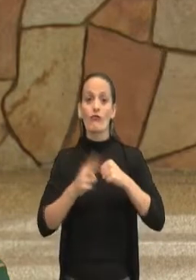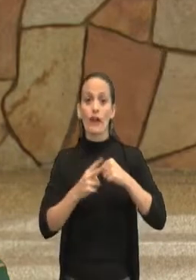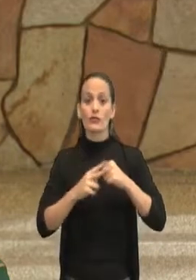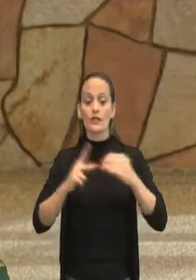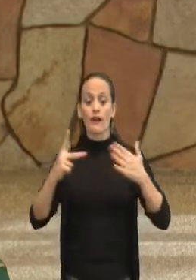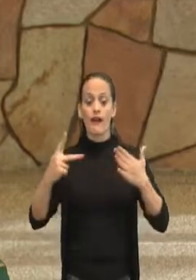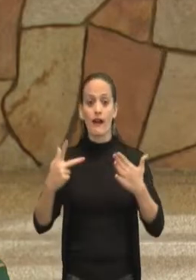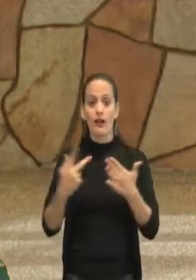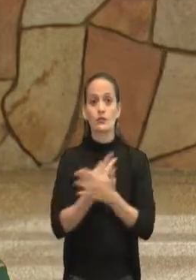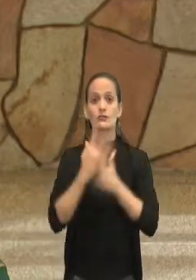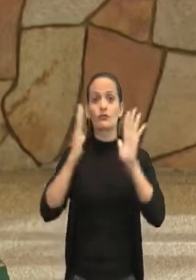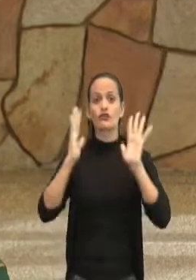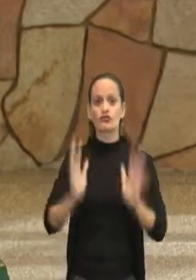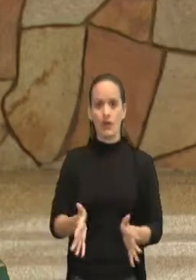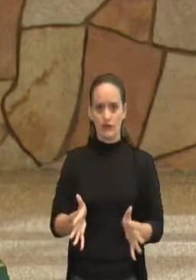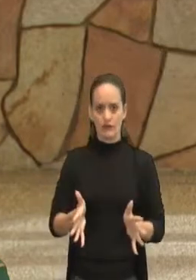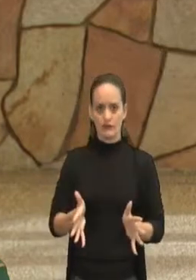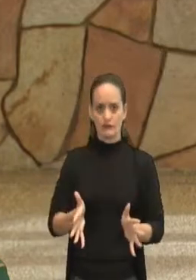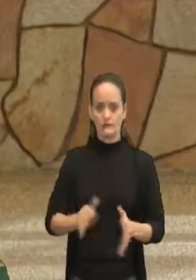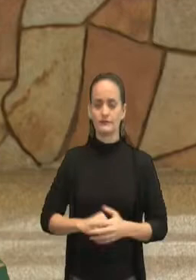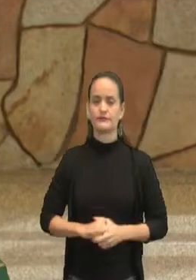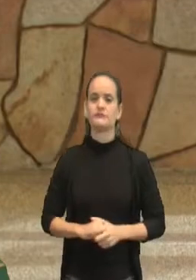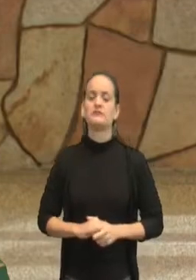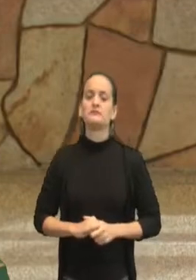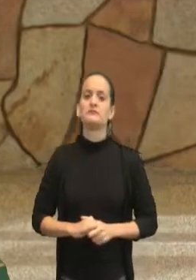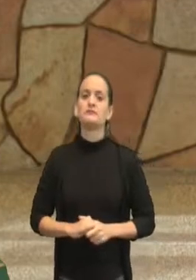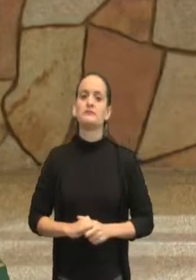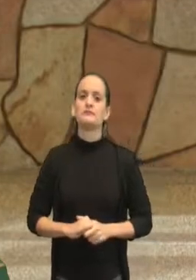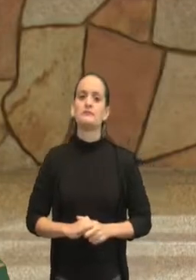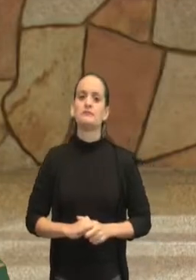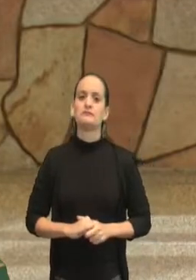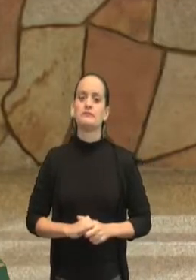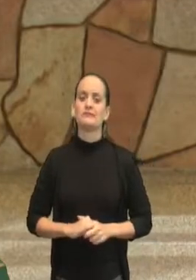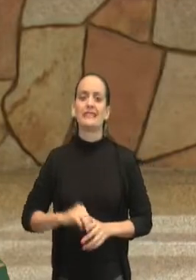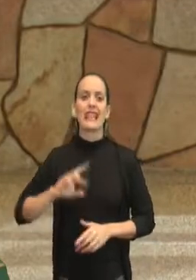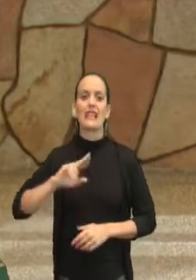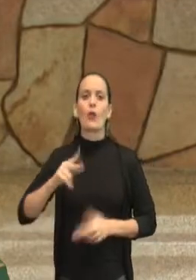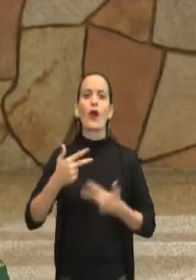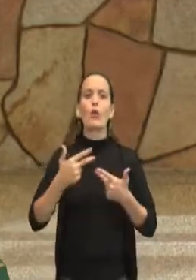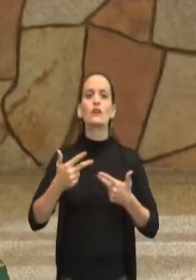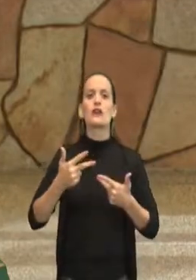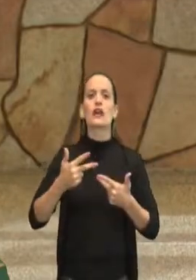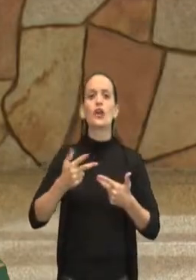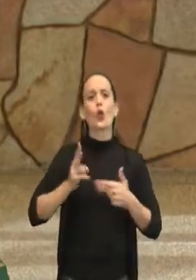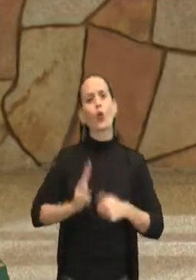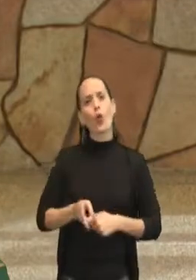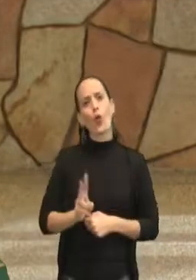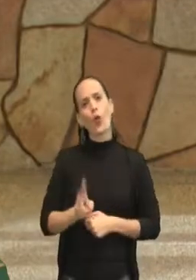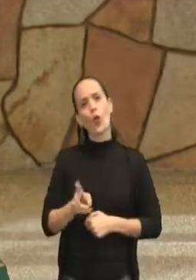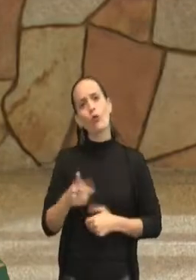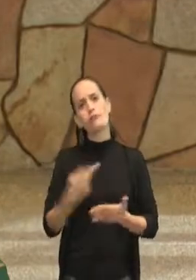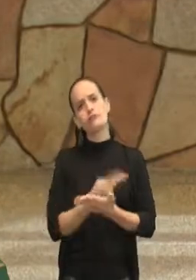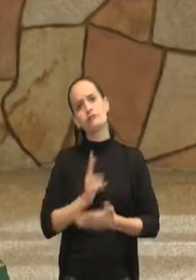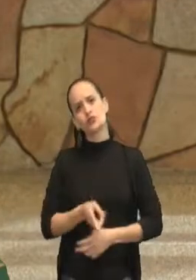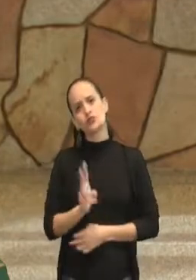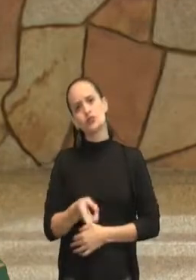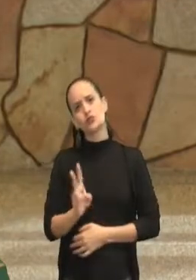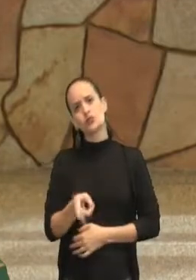consumada. Não significa algo que continua acontecendo. Não tem a ideia